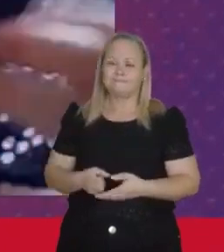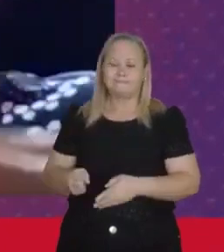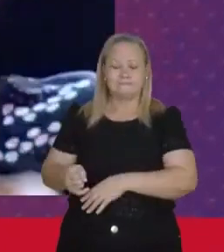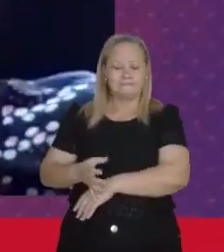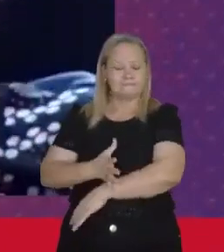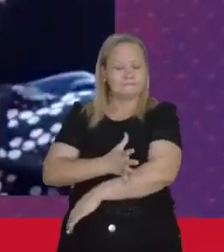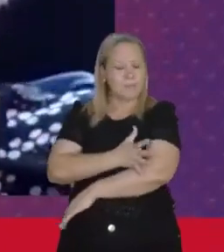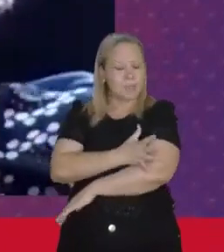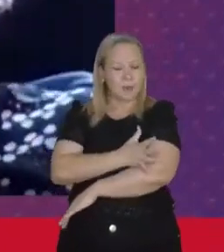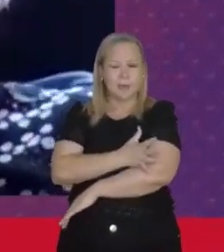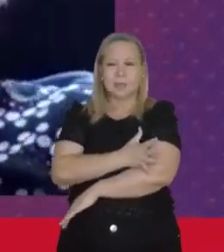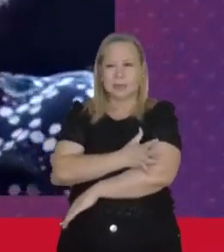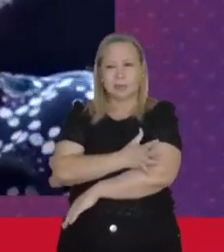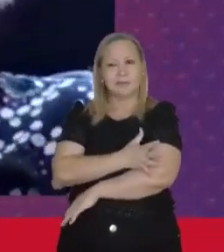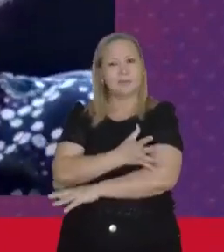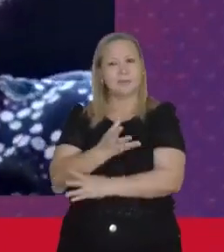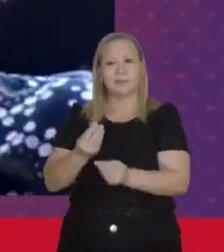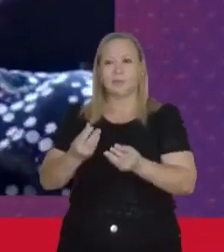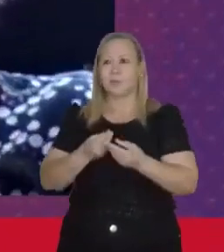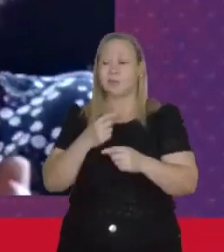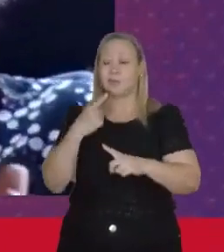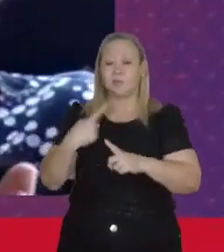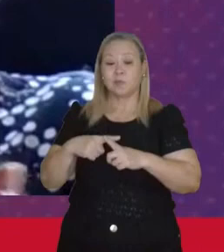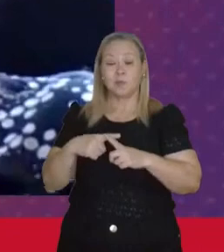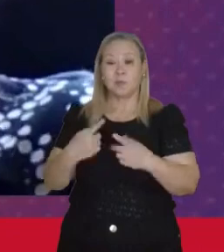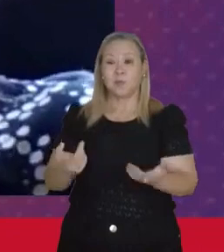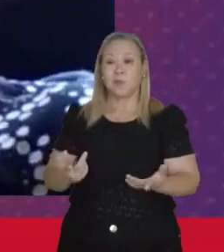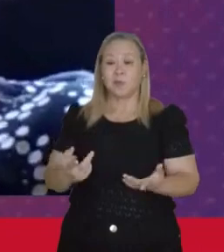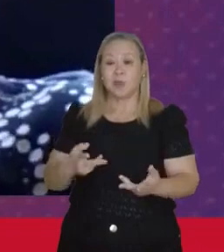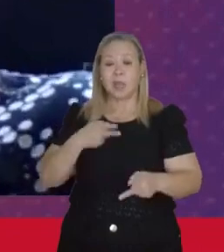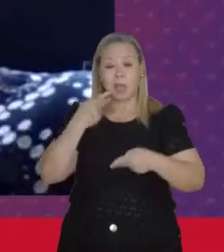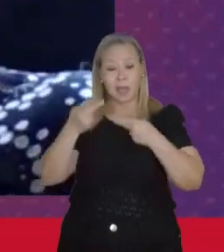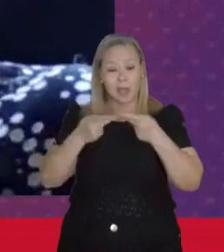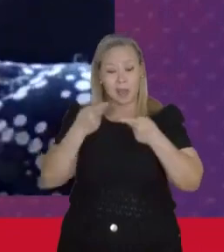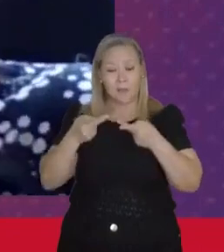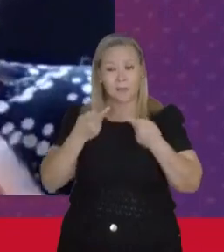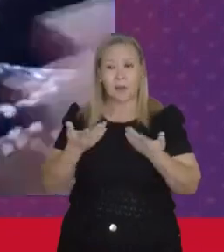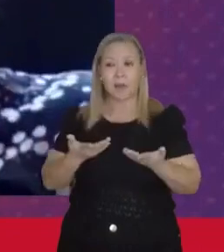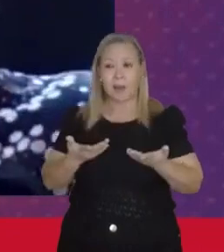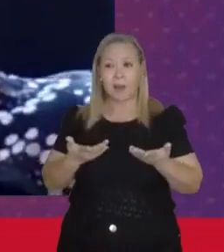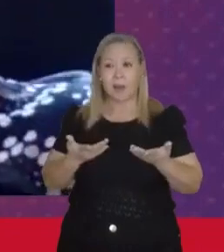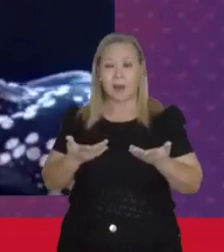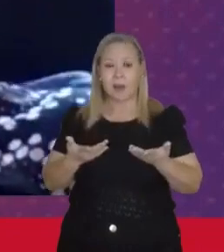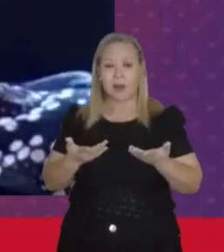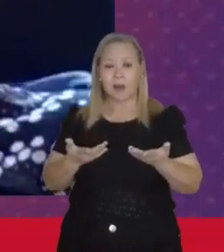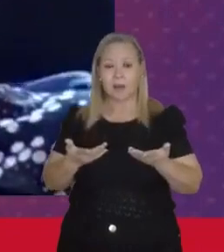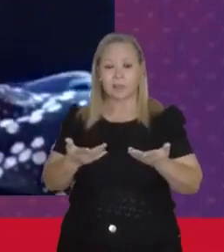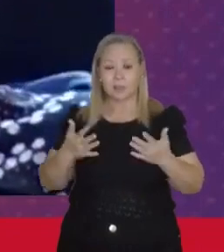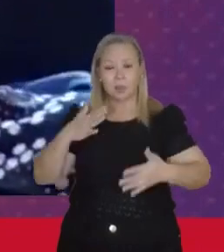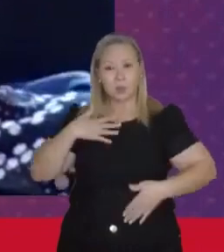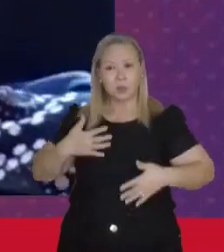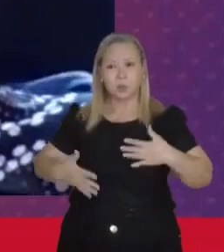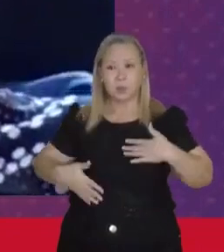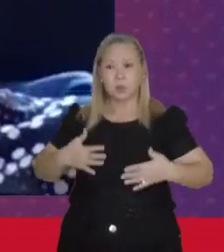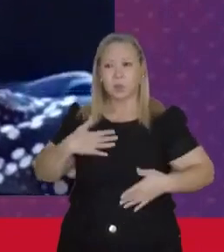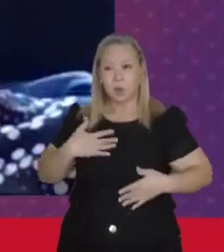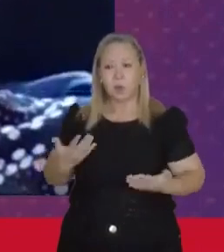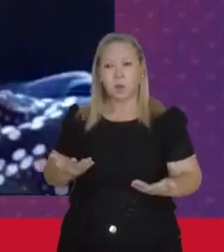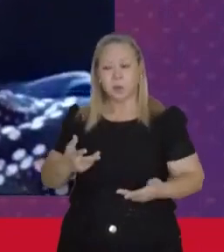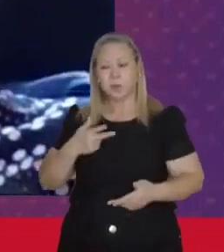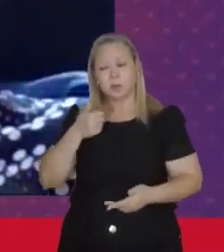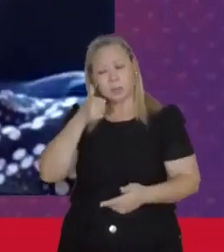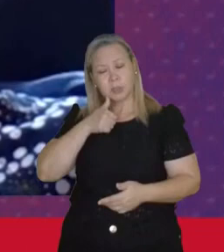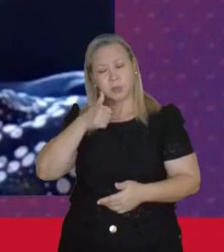emociona muito, porque diz respeito aos corpos das mulheres.